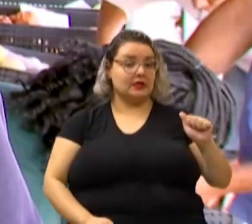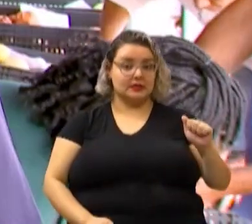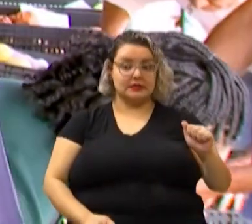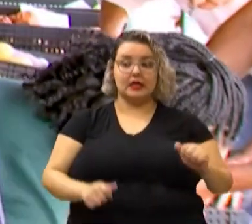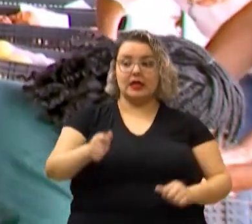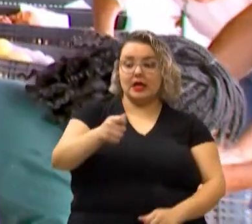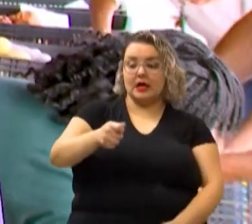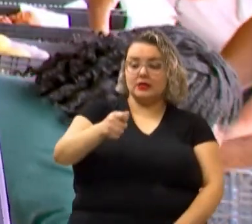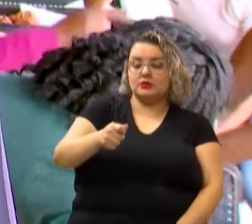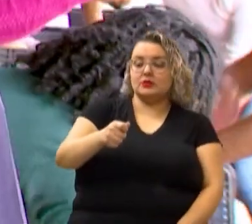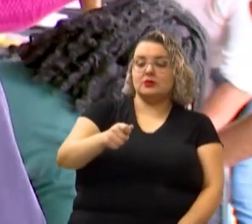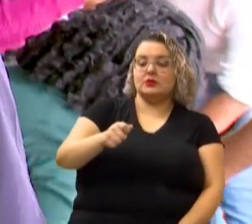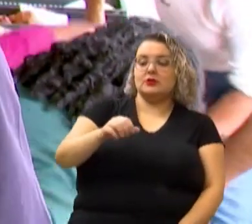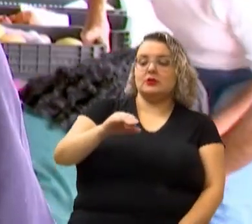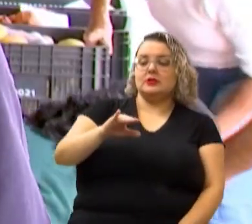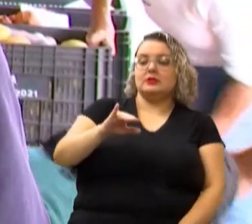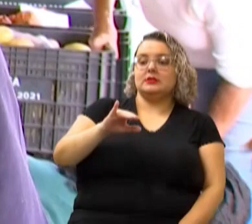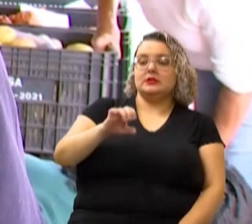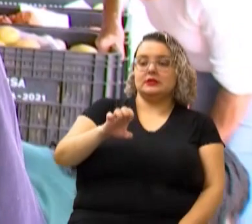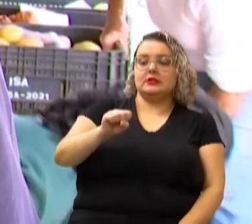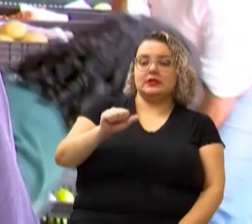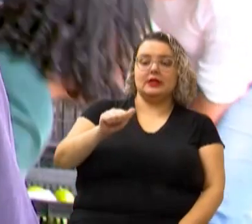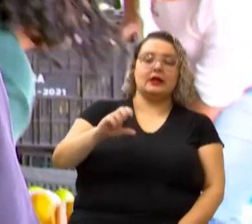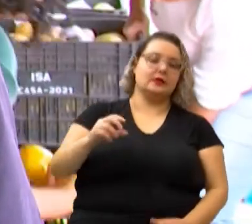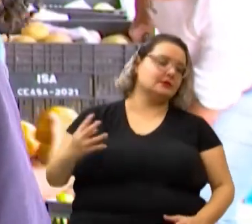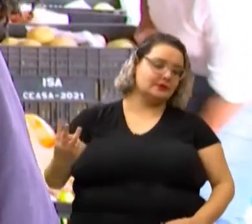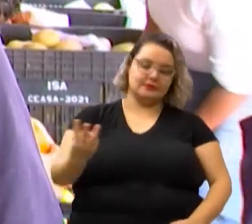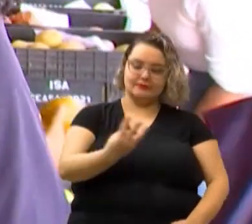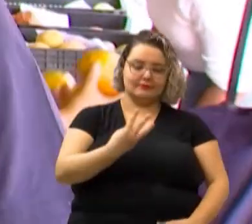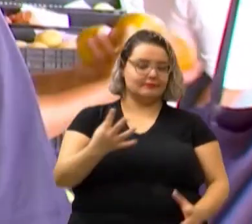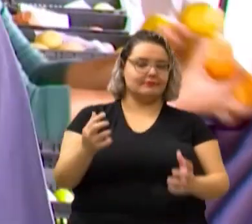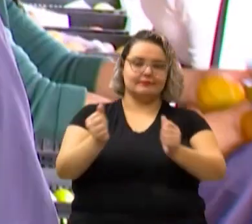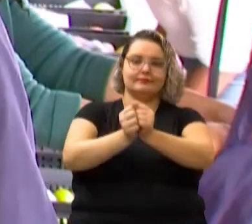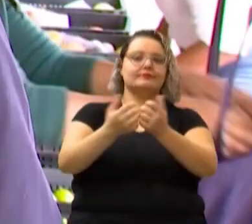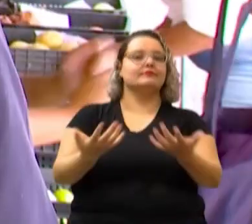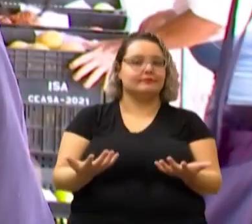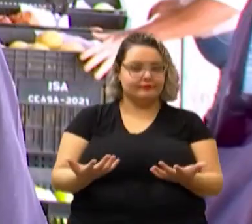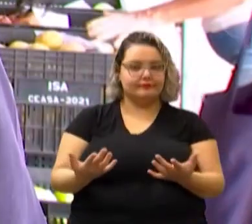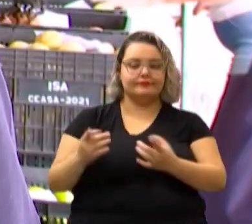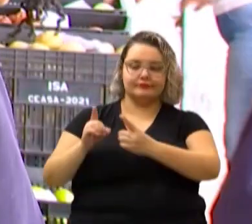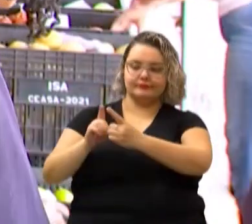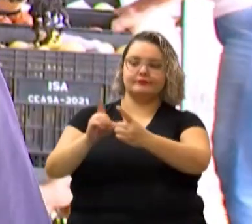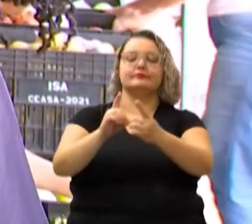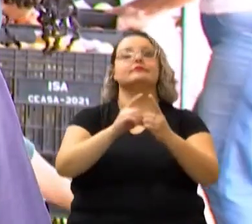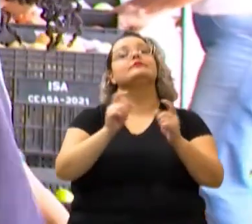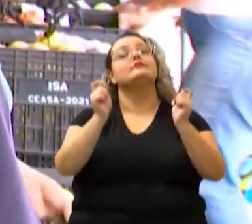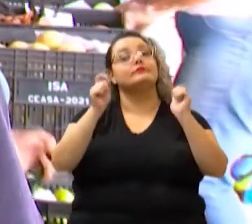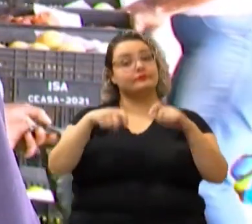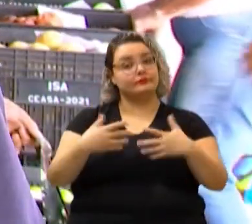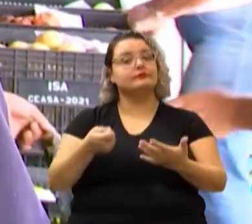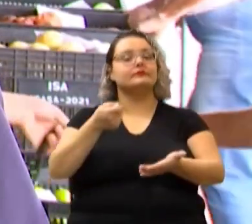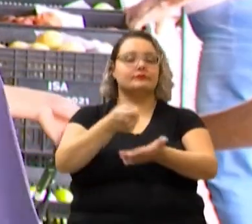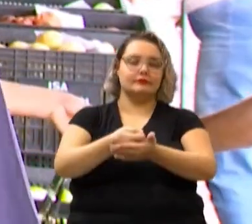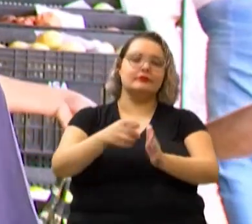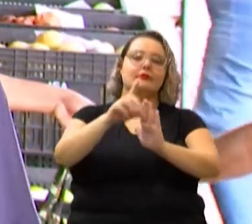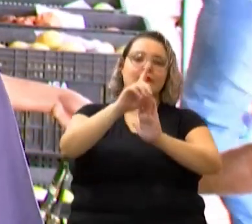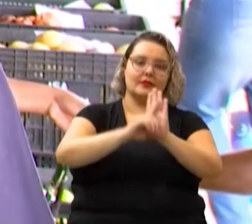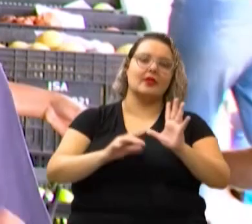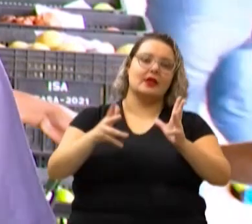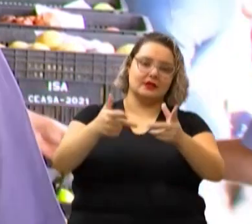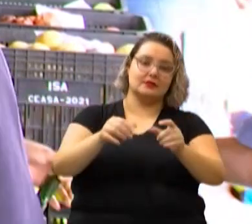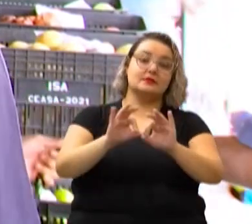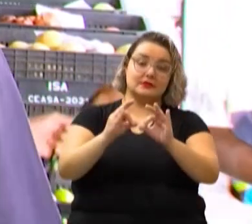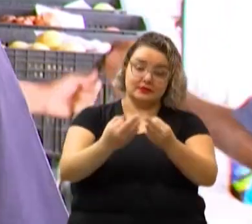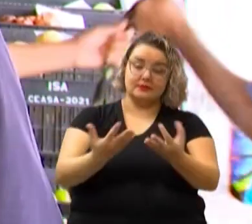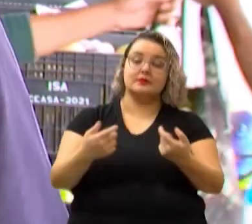e ISA, a SOCEASA, que representa os permissionários, ele é um casamento perfeito, né, por estar próximo e fazer possível